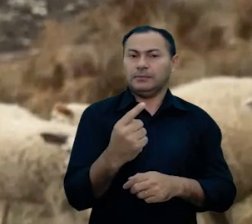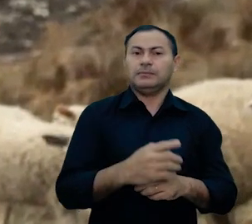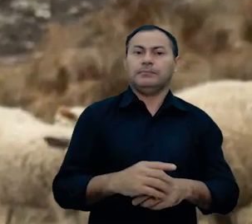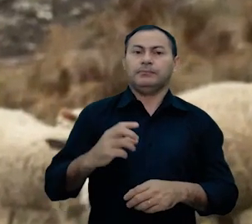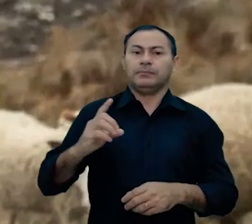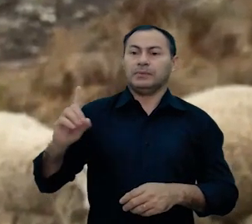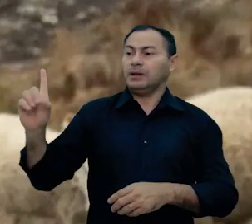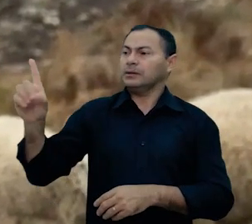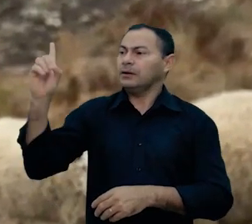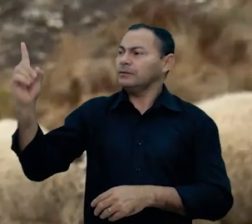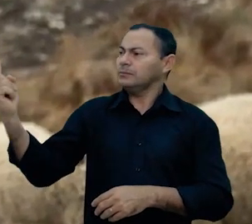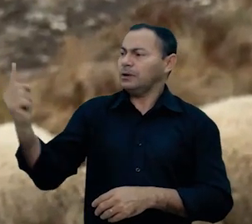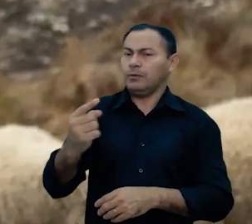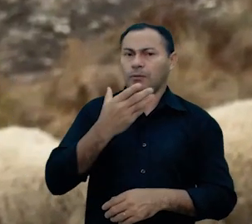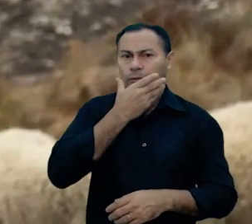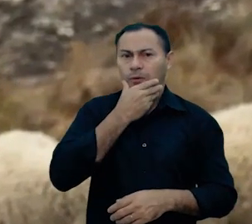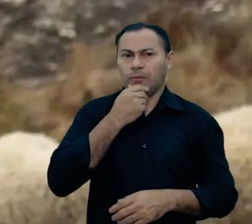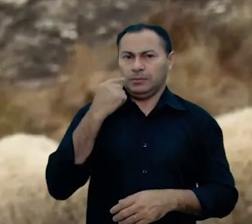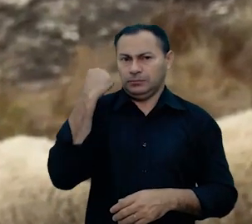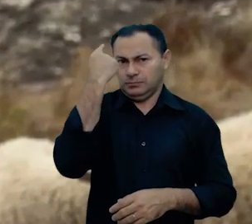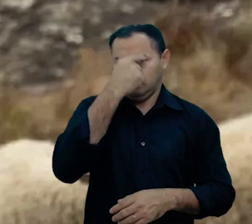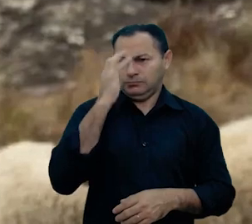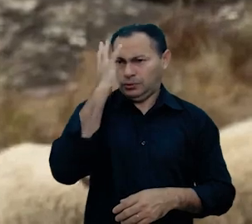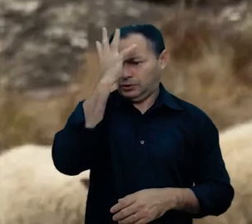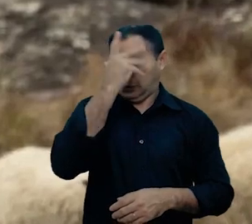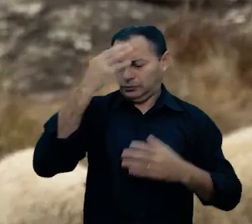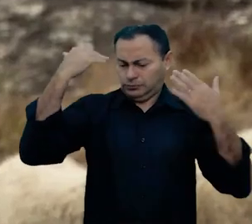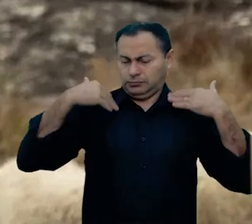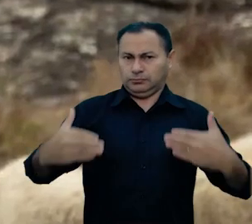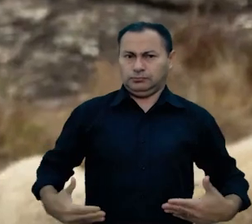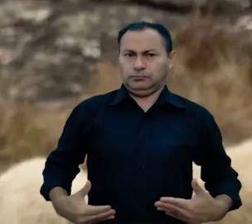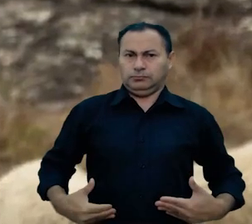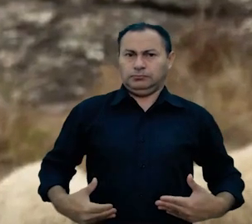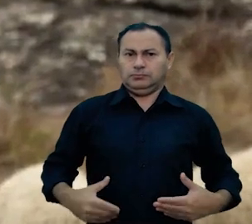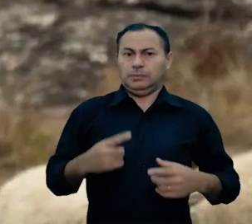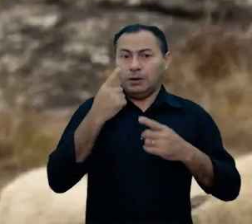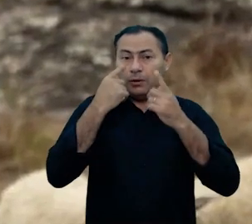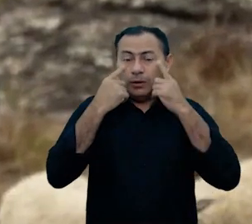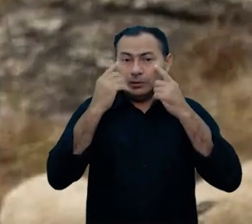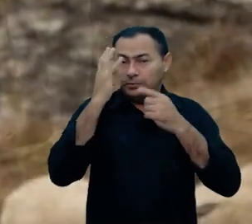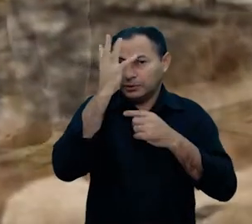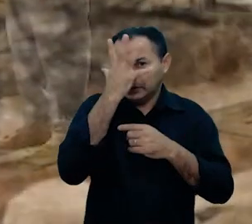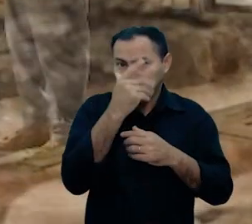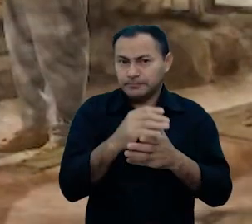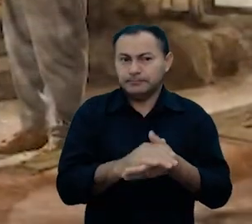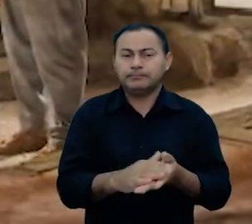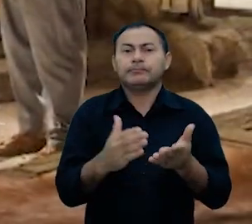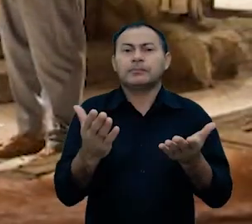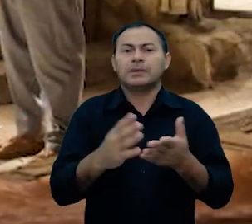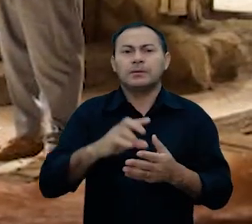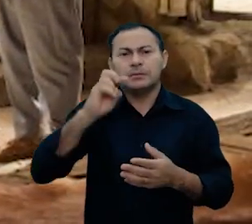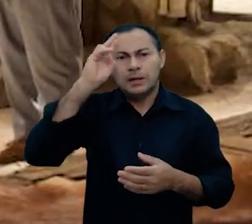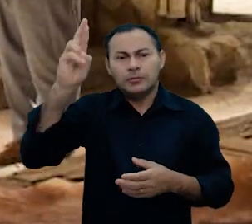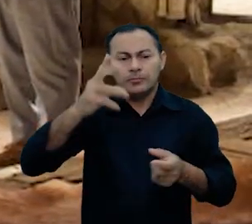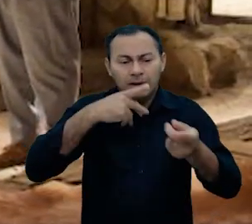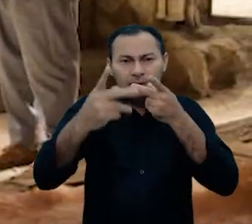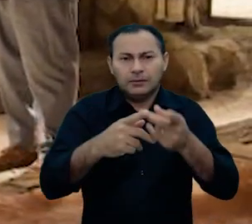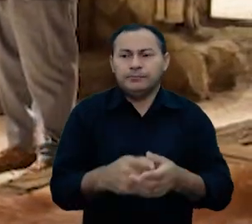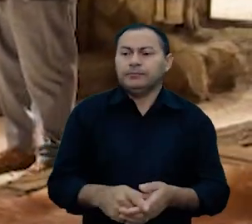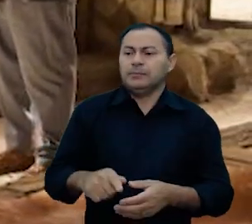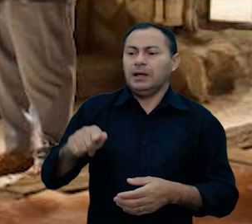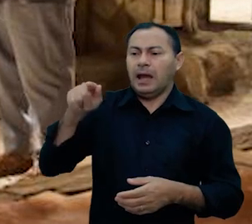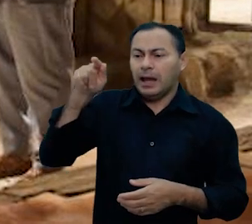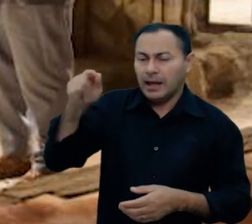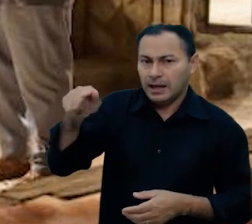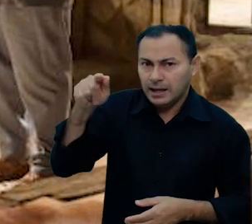Davi chegou. Um moço de boa aparência, corado, bonitos olhos. E o Senhor disse: